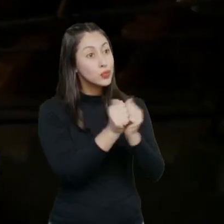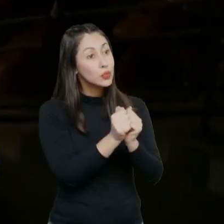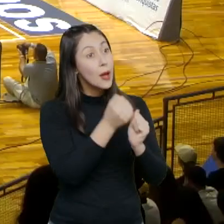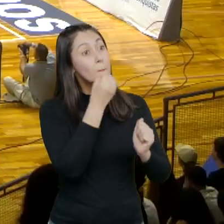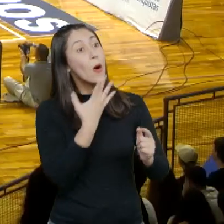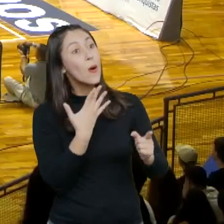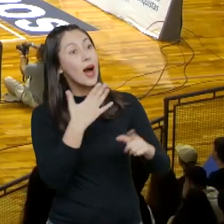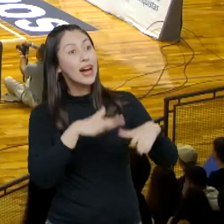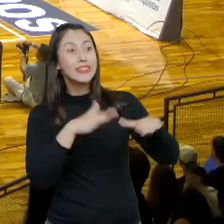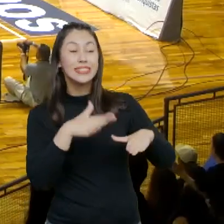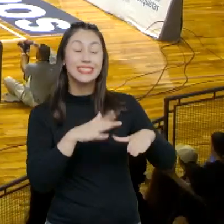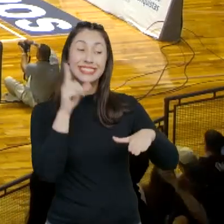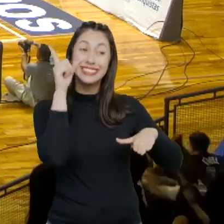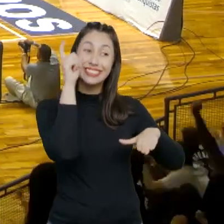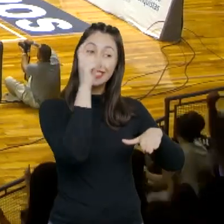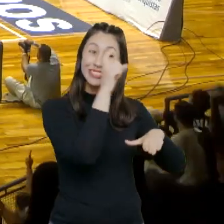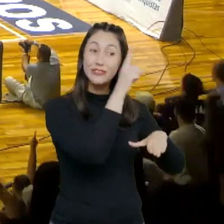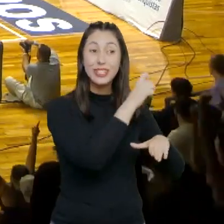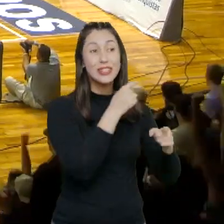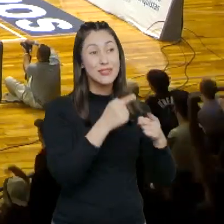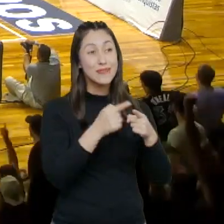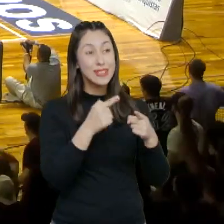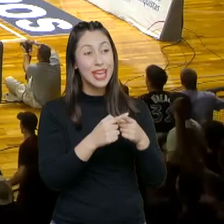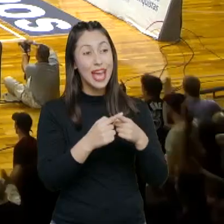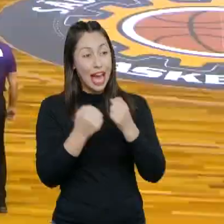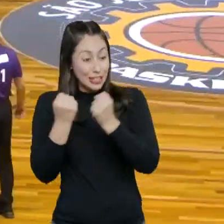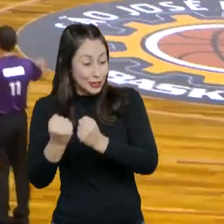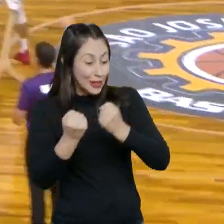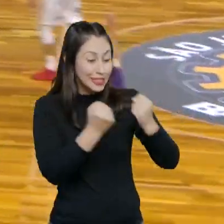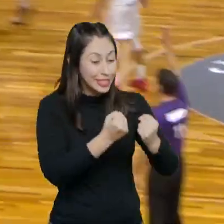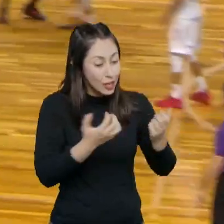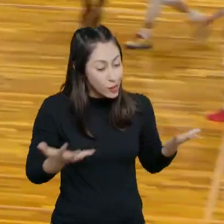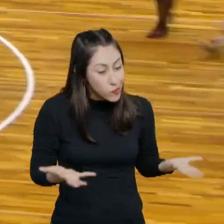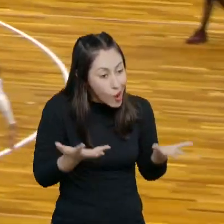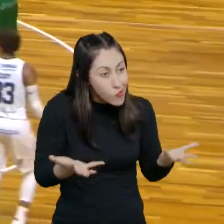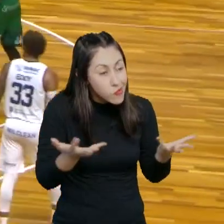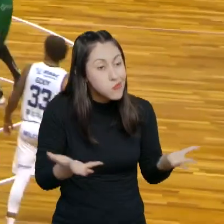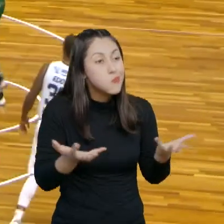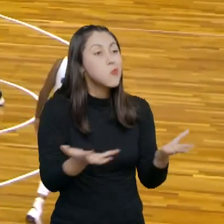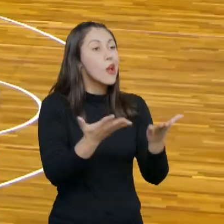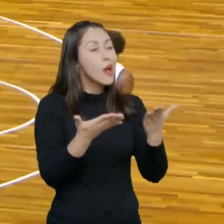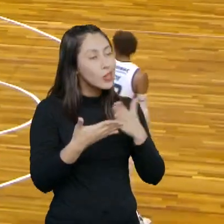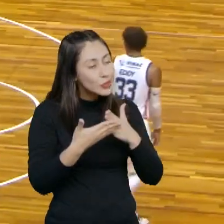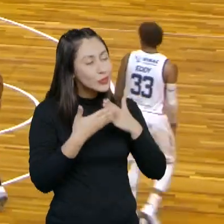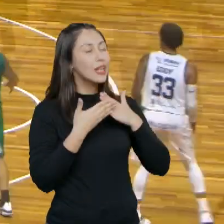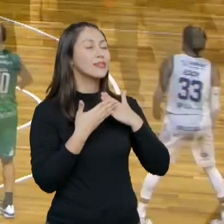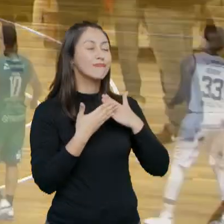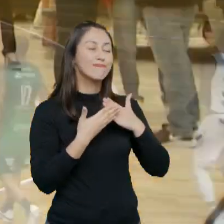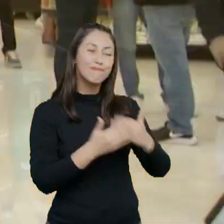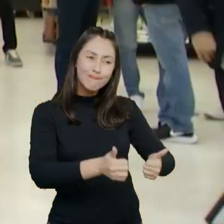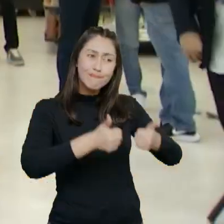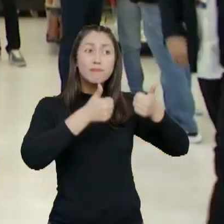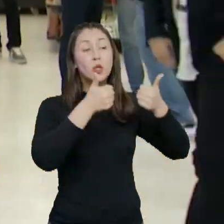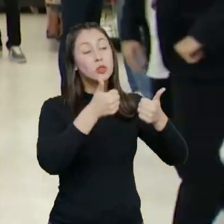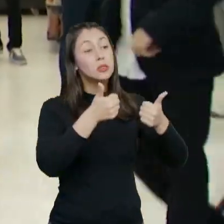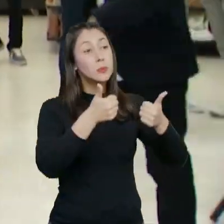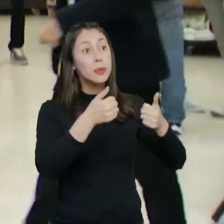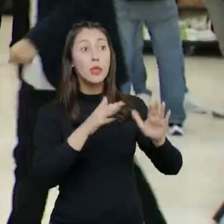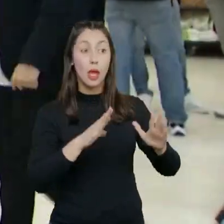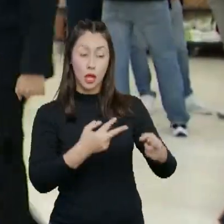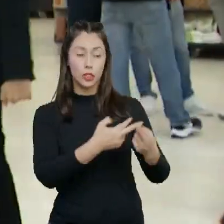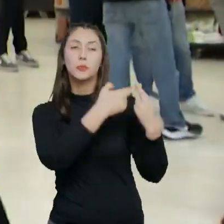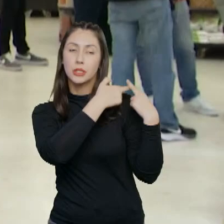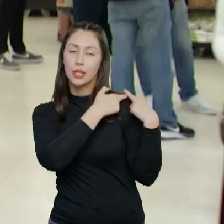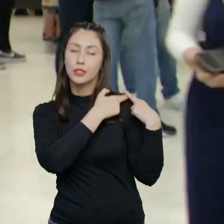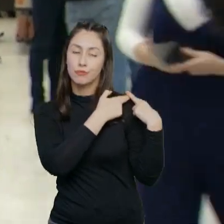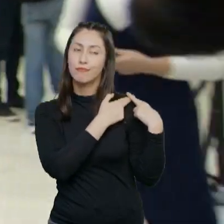ruim, mas acho que muito mais bom, né? Acho que a gente estando com a torcida aí, sempre incentivando, sempre ajudando, acho que é um ponto muito positivo e a responsabilidade aumenta